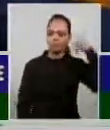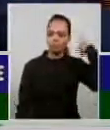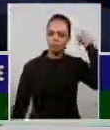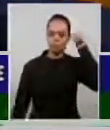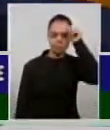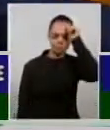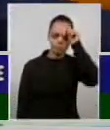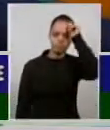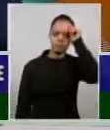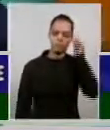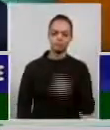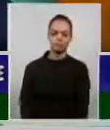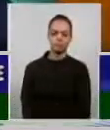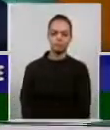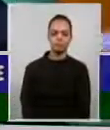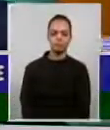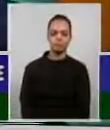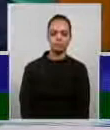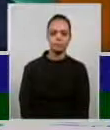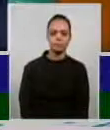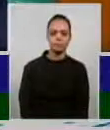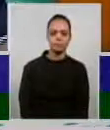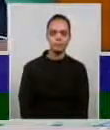vereador Alexandre Nogueira.